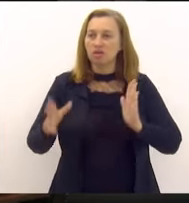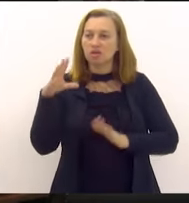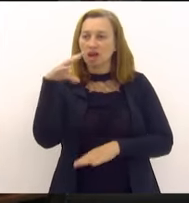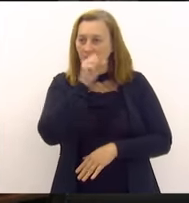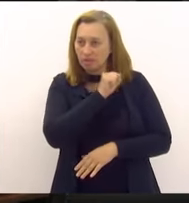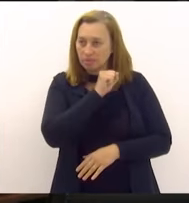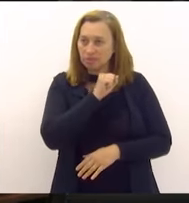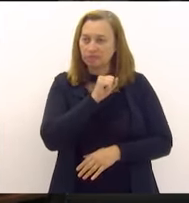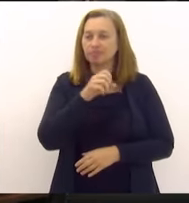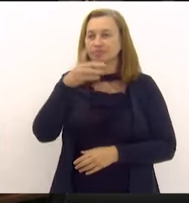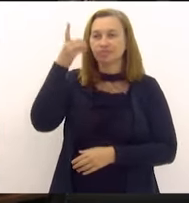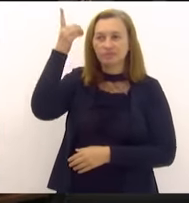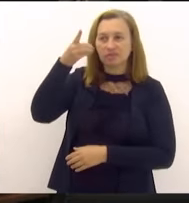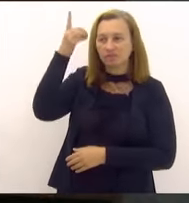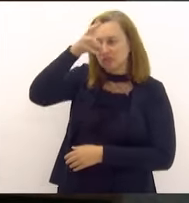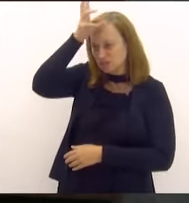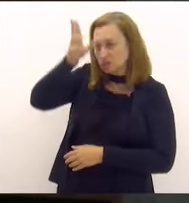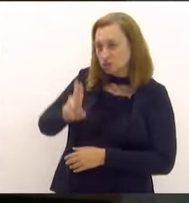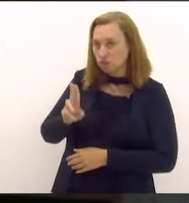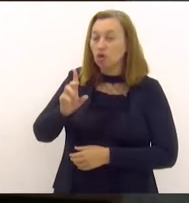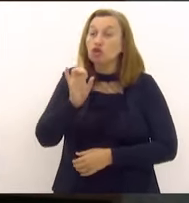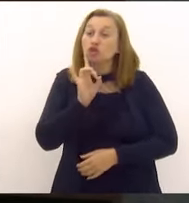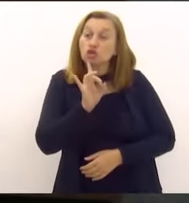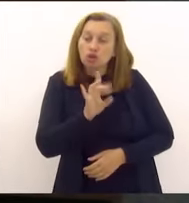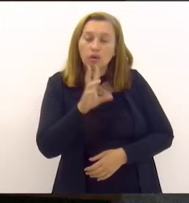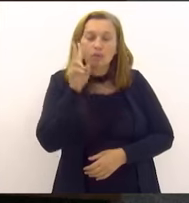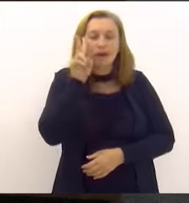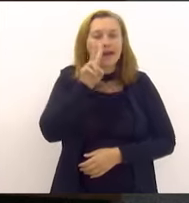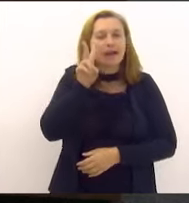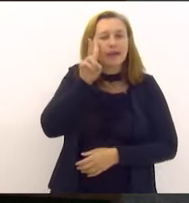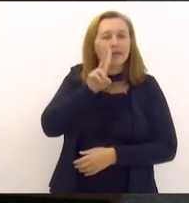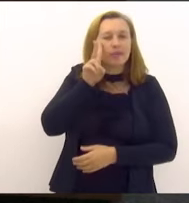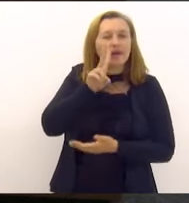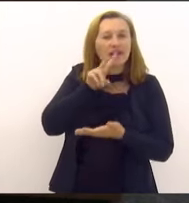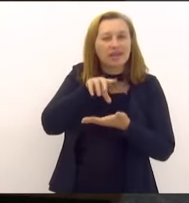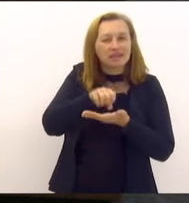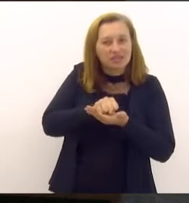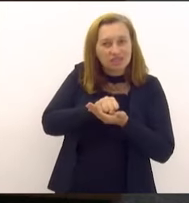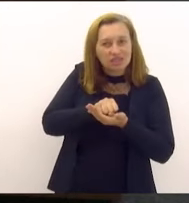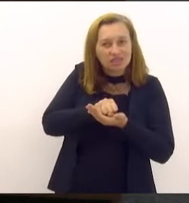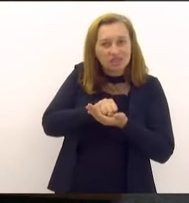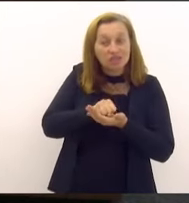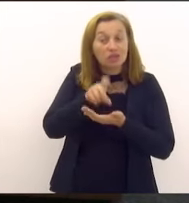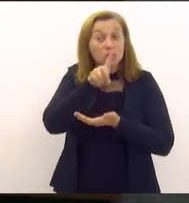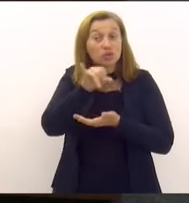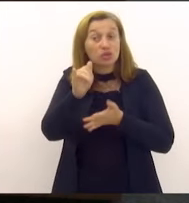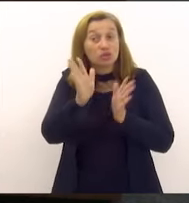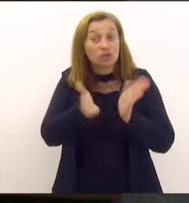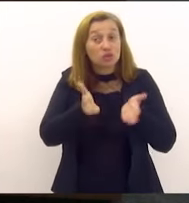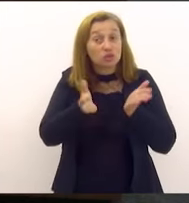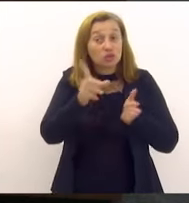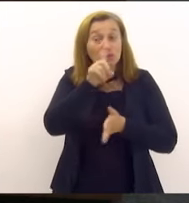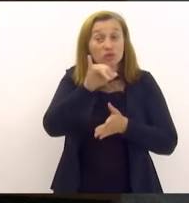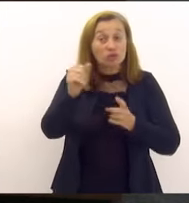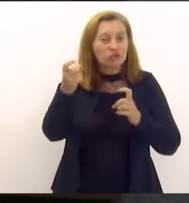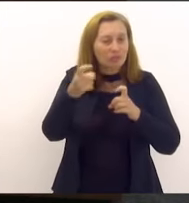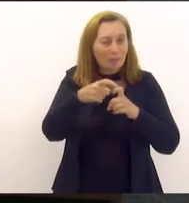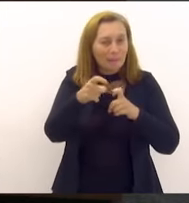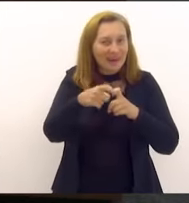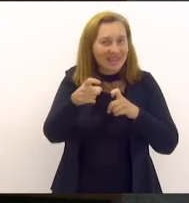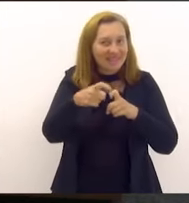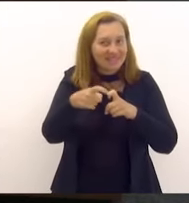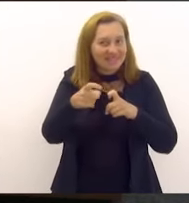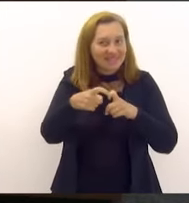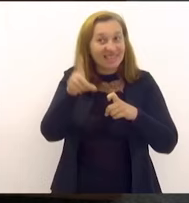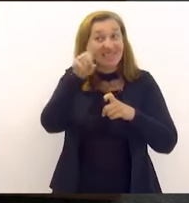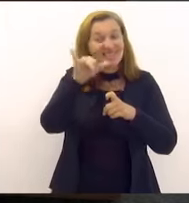Deputado Tiaju. Só para lembrar e registrar a data de hoje, que é o dia do médico. O